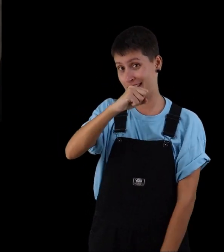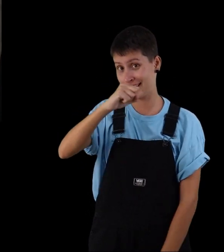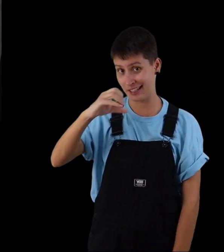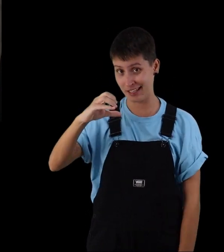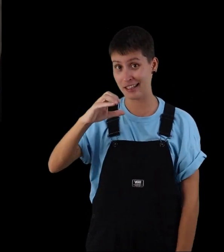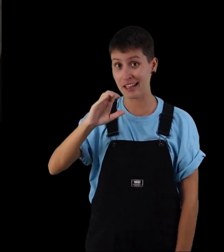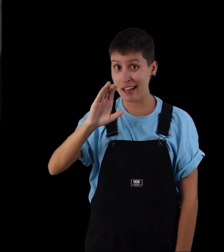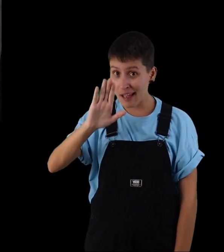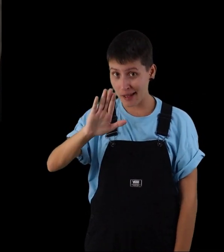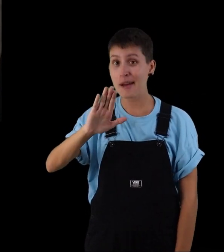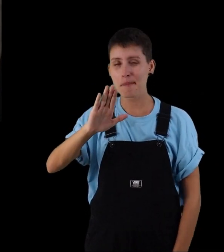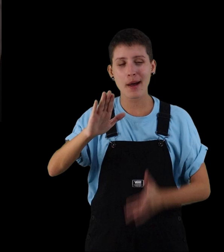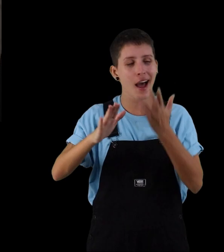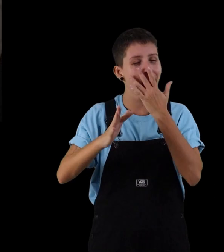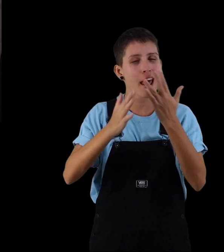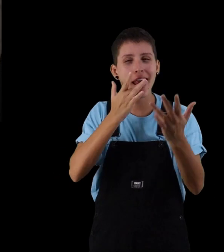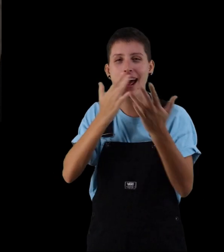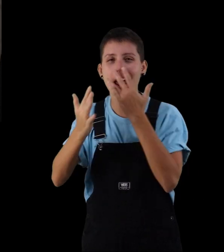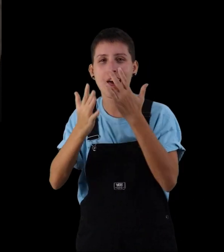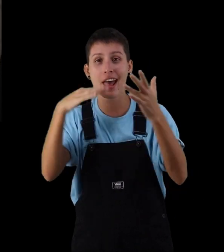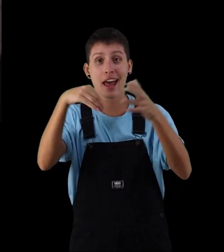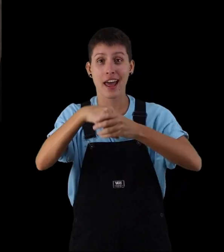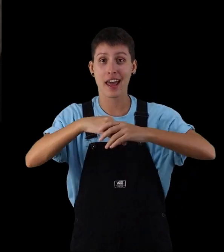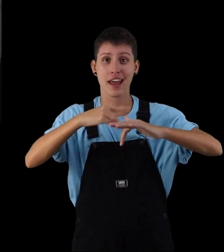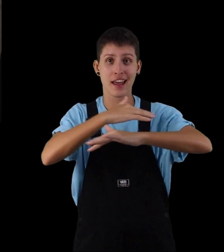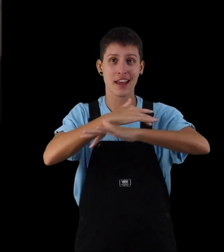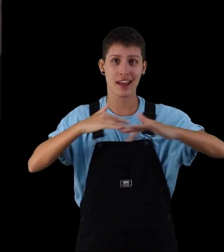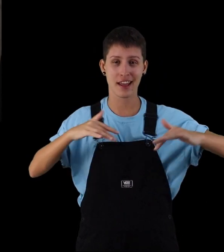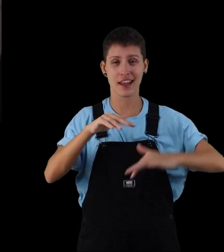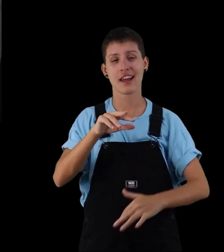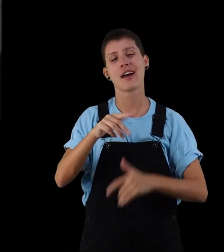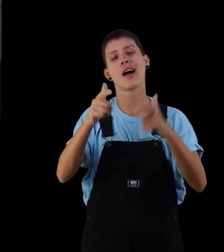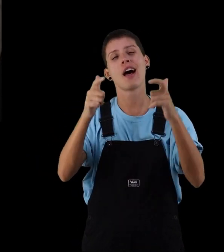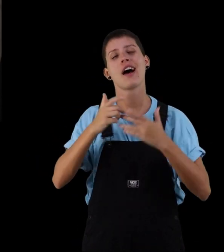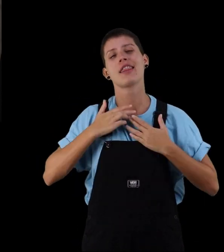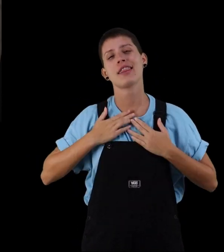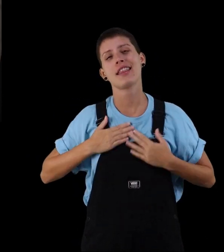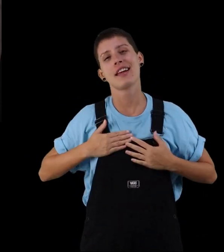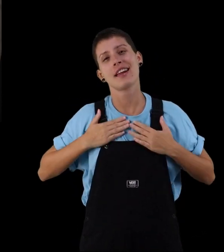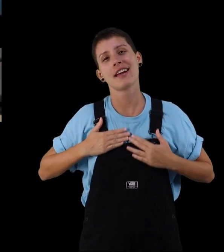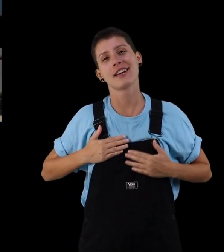mas que adentrou colorida na cidade do menino, no Vale Tranquilo.